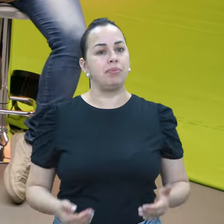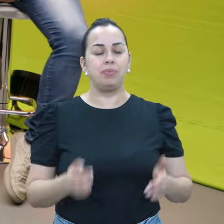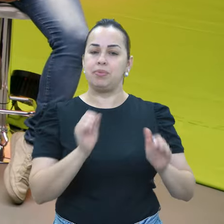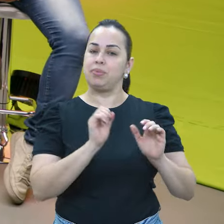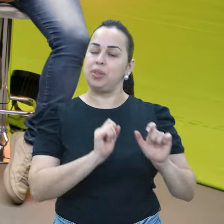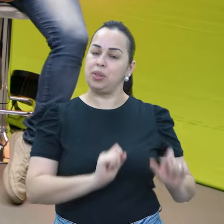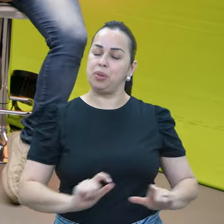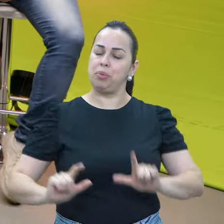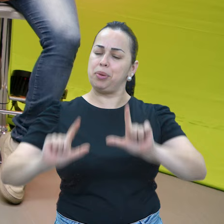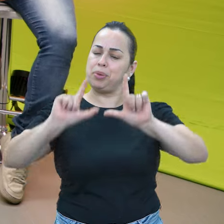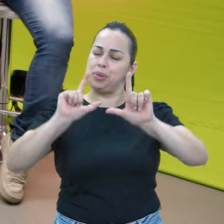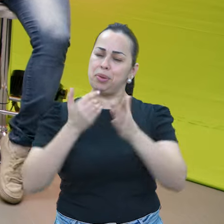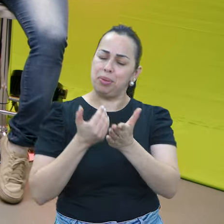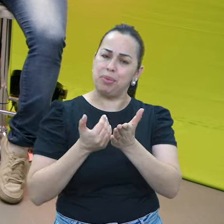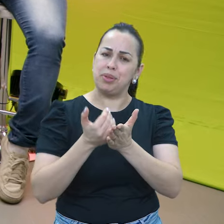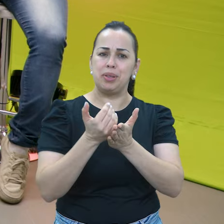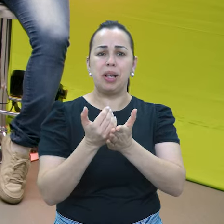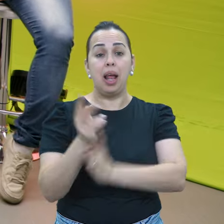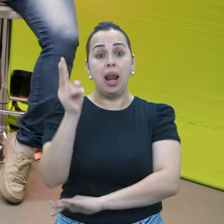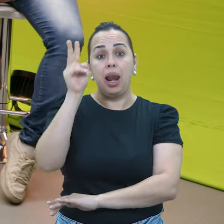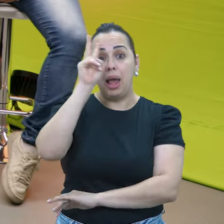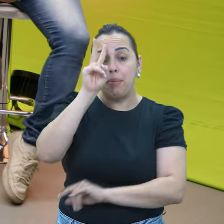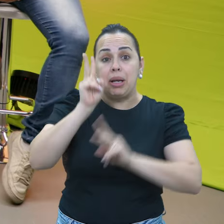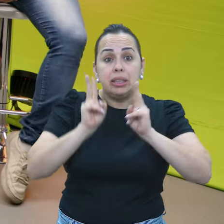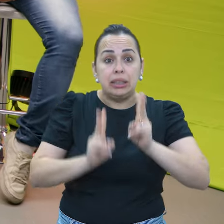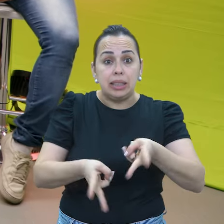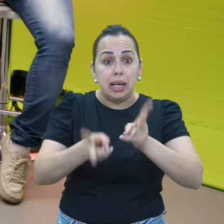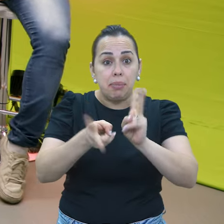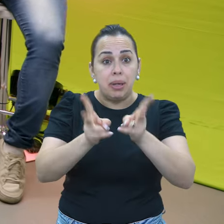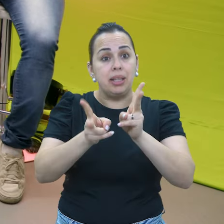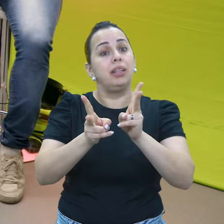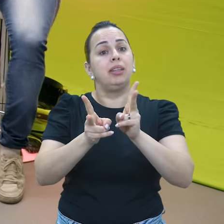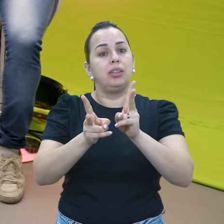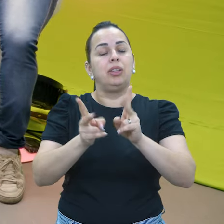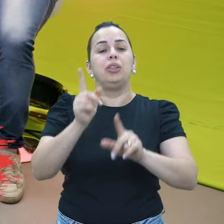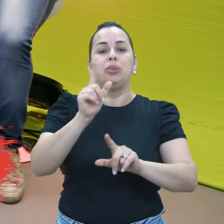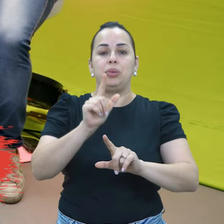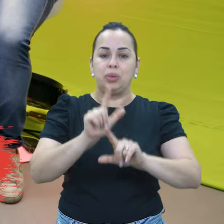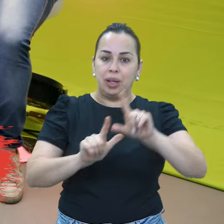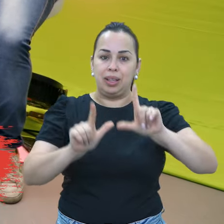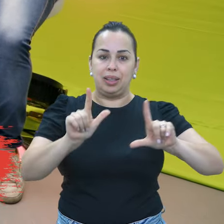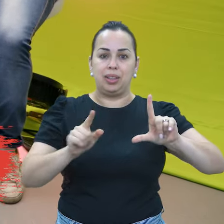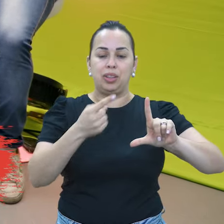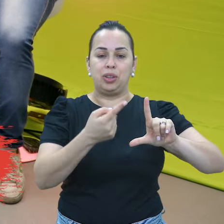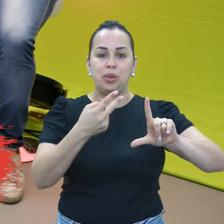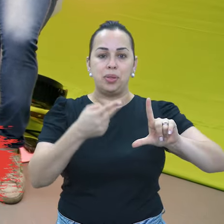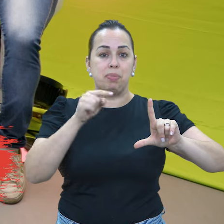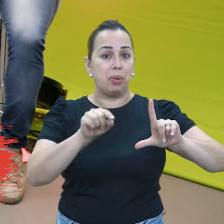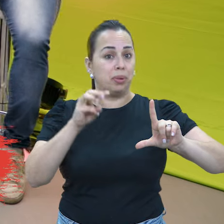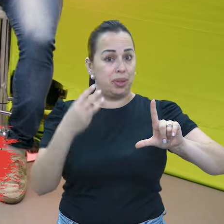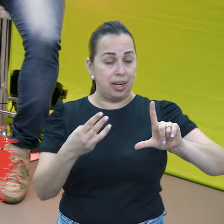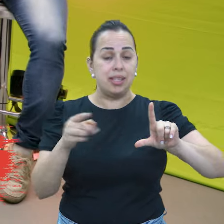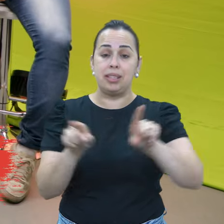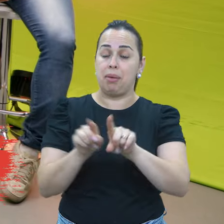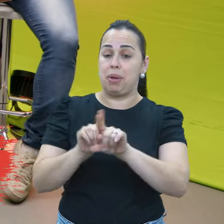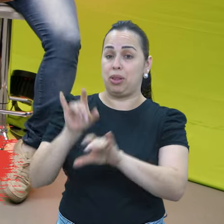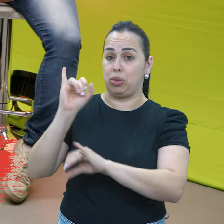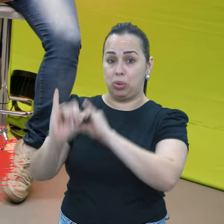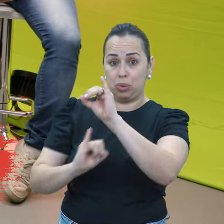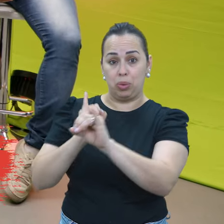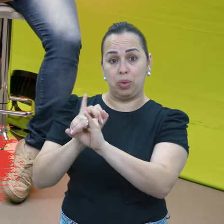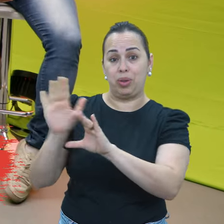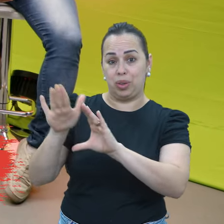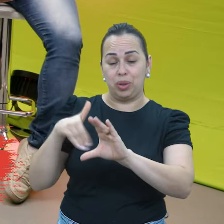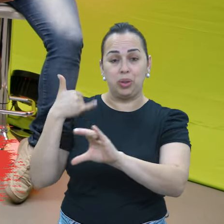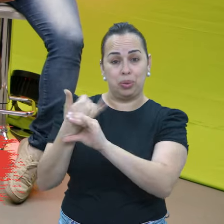Conexão Cultura tá no ar, pessoal. E lembrando sempre, a gente tá sempre aqui no canal 12.3 e também no YouTube, né? É só colocar